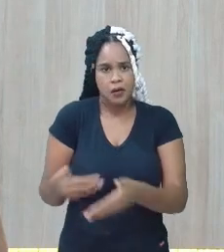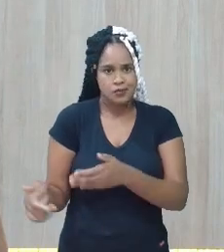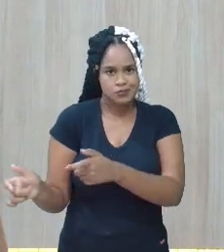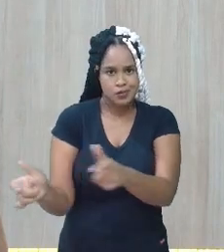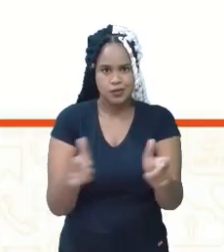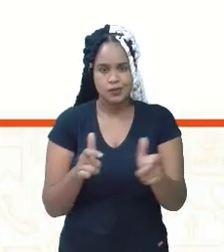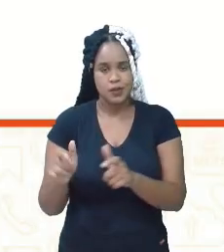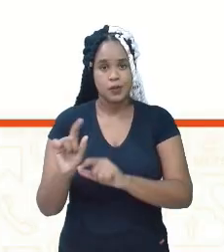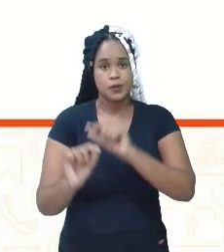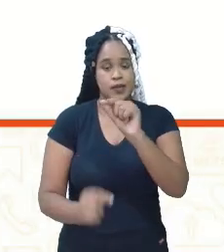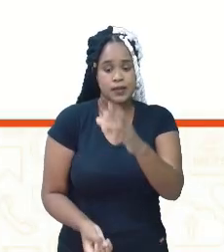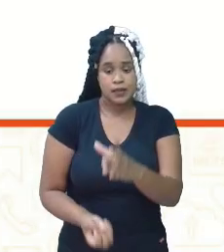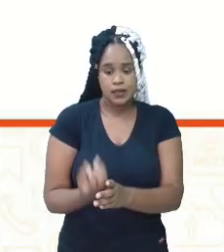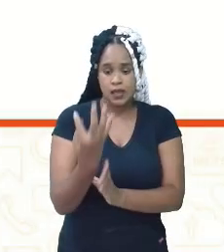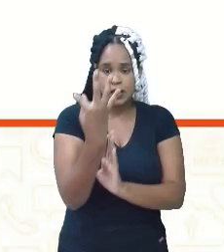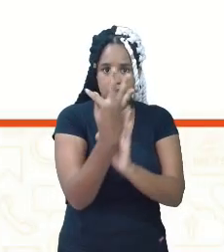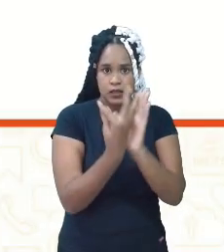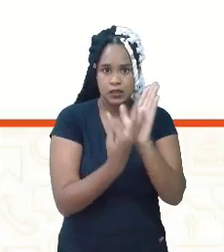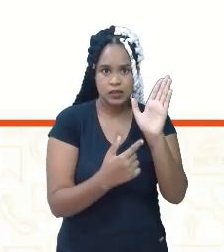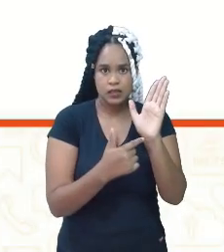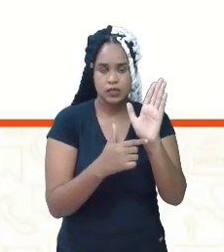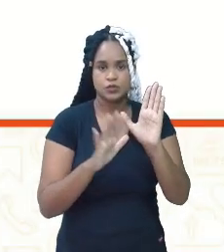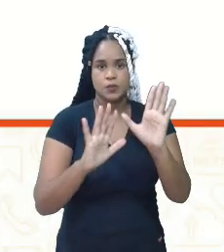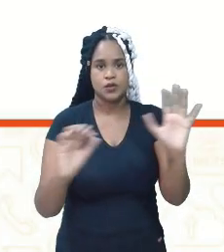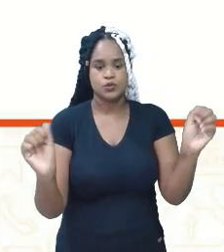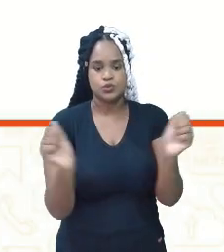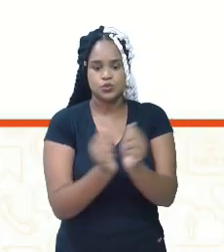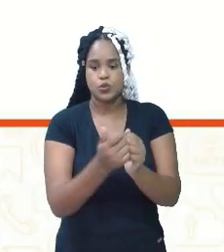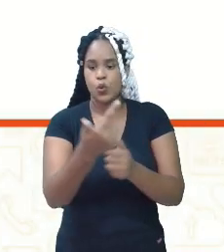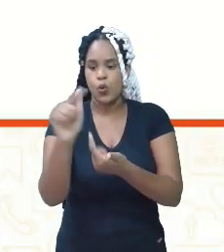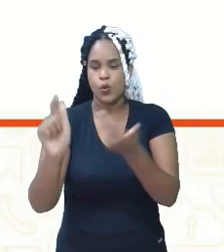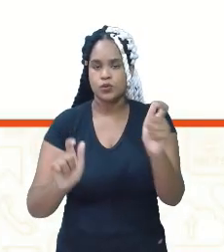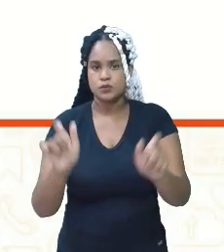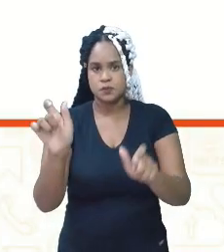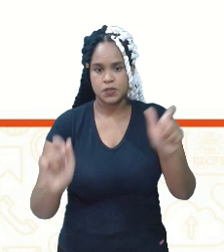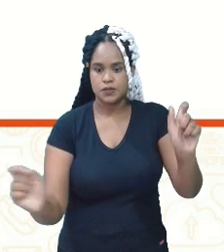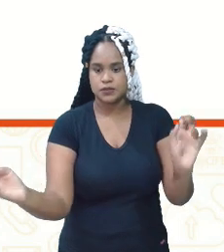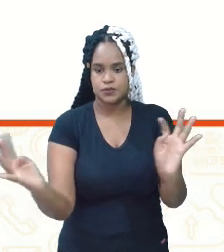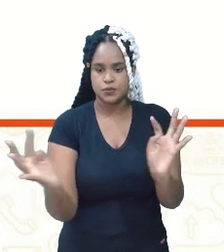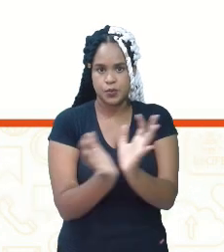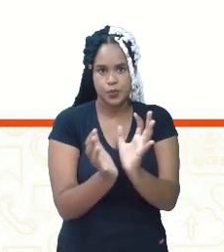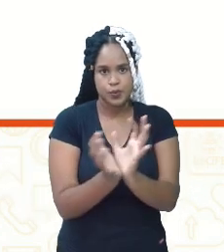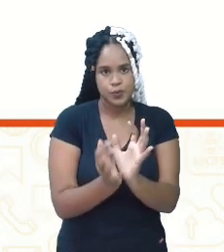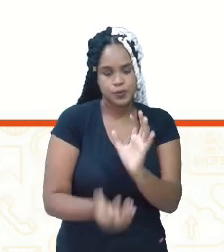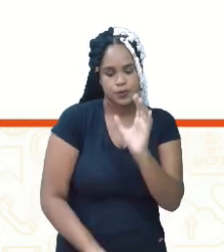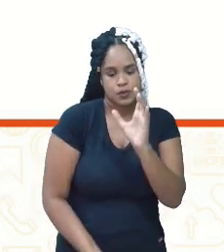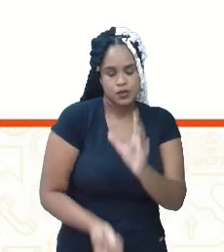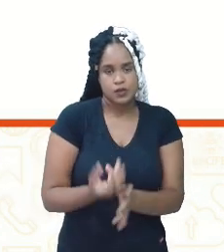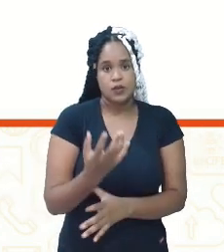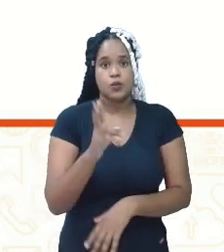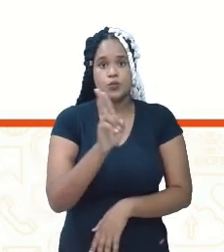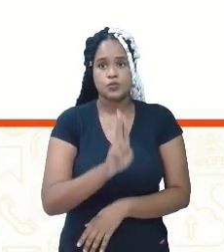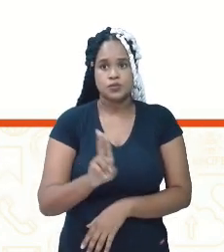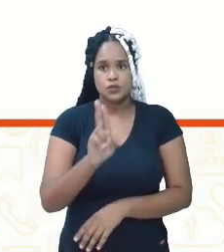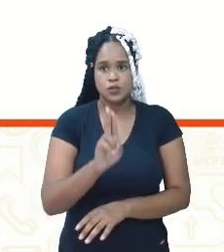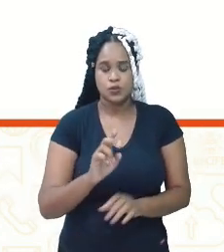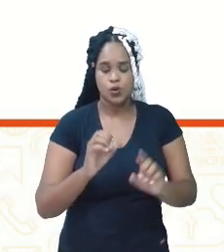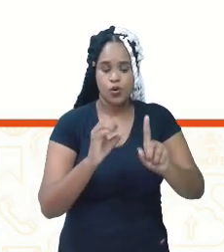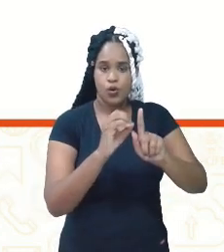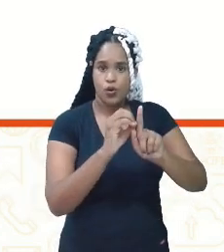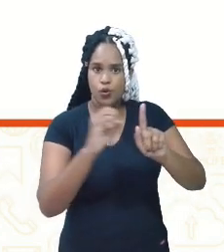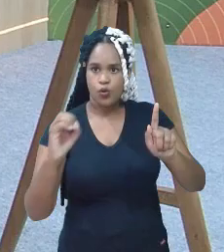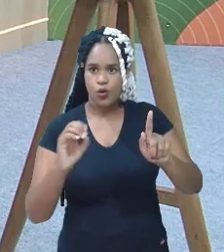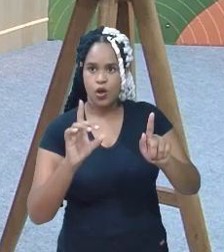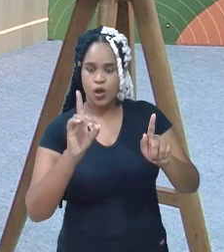Seria a produção de um texto de forma colaborativa. Então, através do Google Docs, o